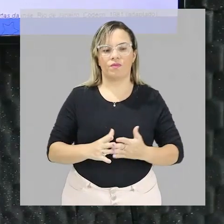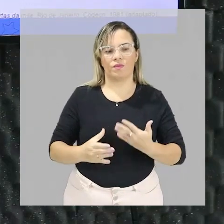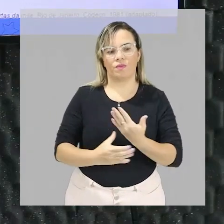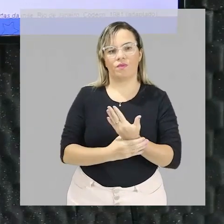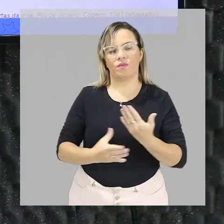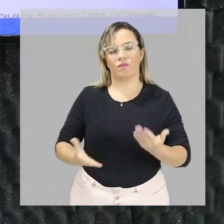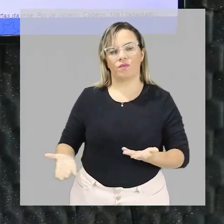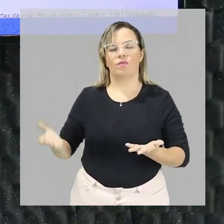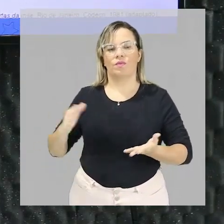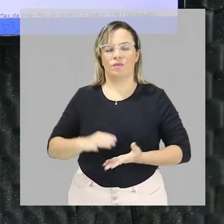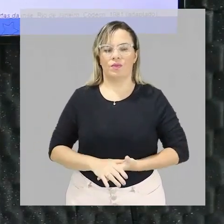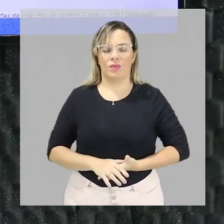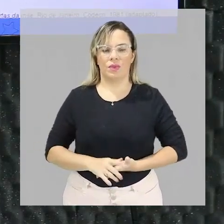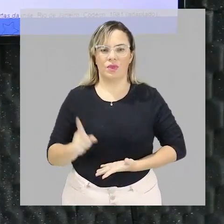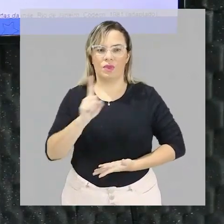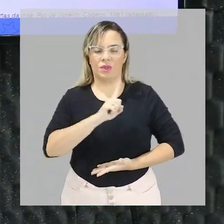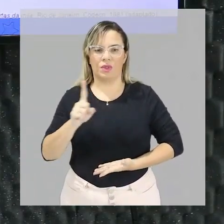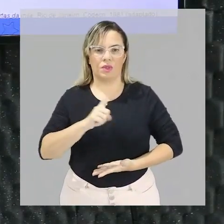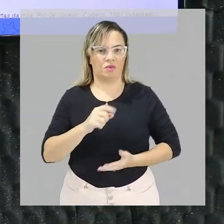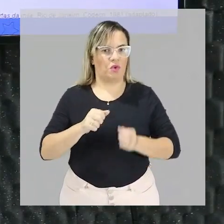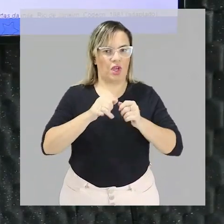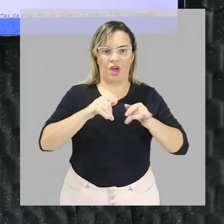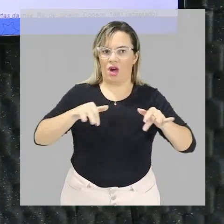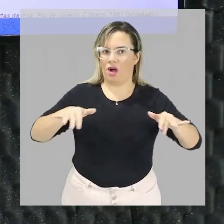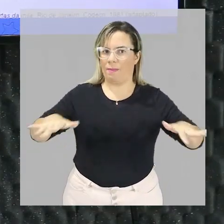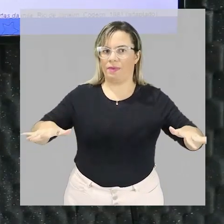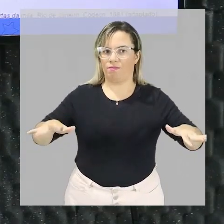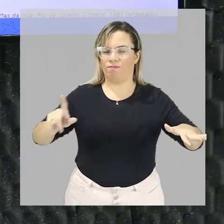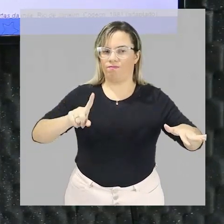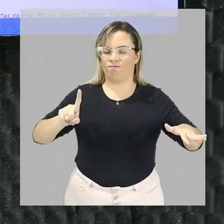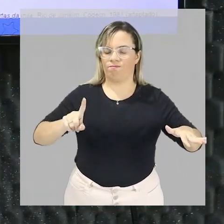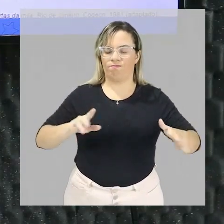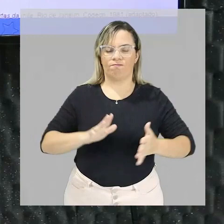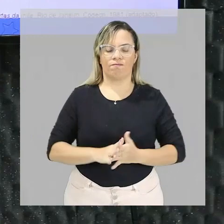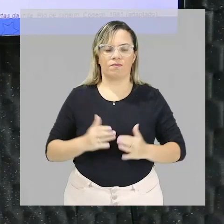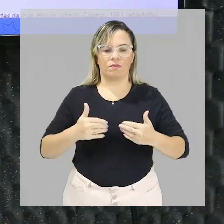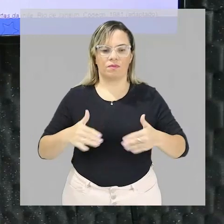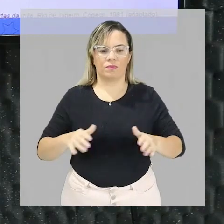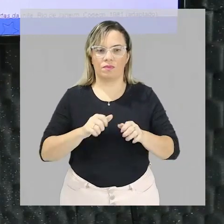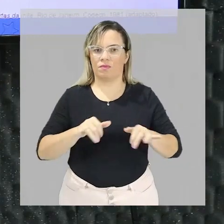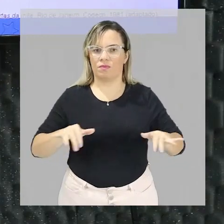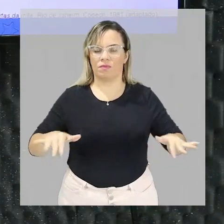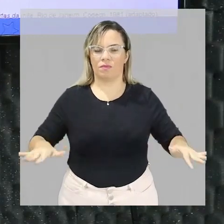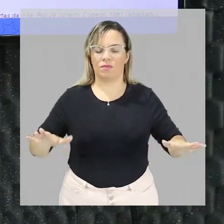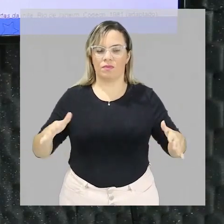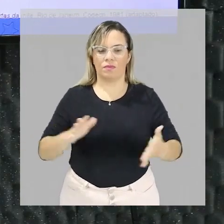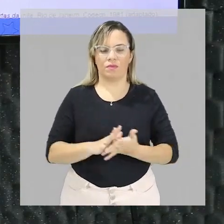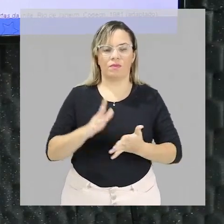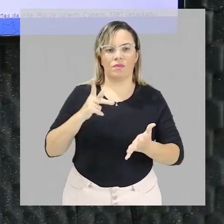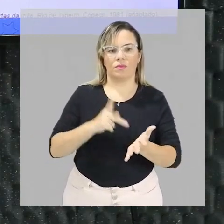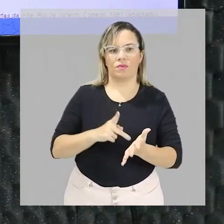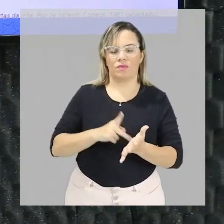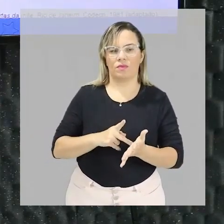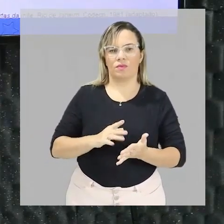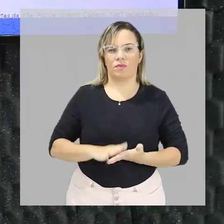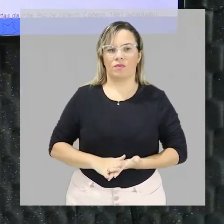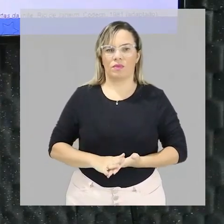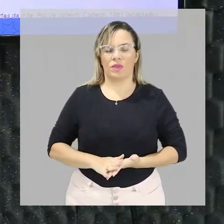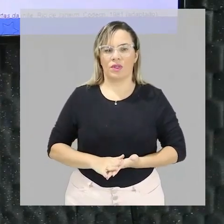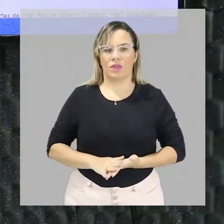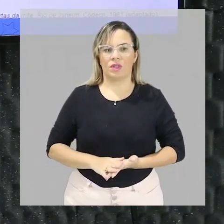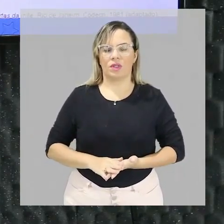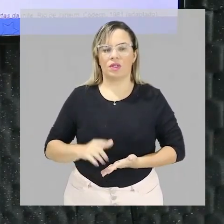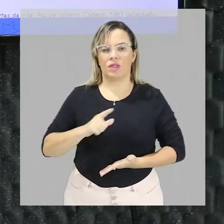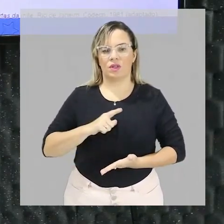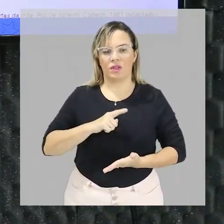Uma abertura que ela não foi ampla, uma abertura que ela não foi, na verdade, irrestrita.